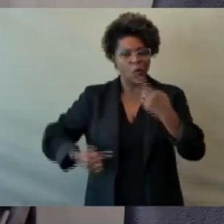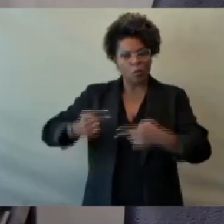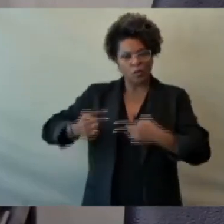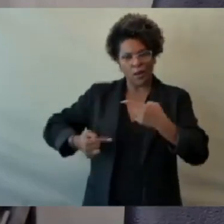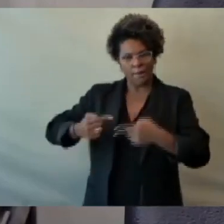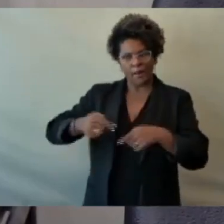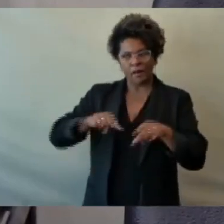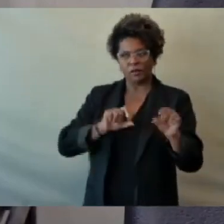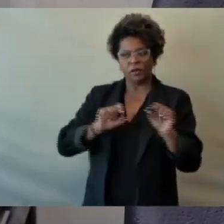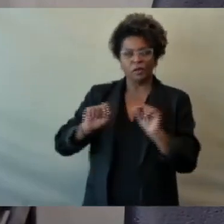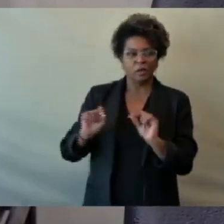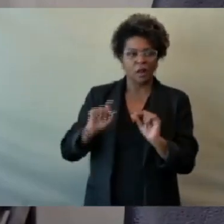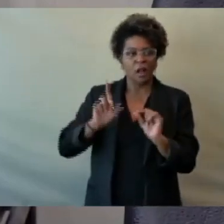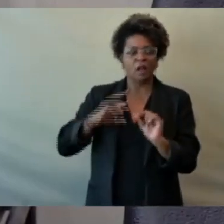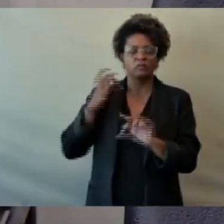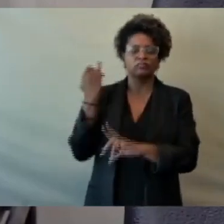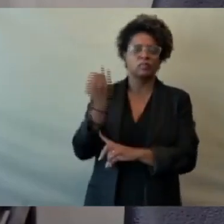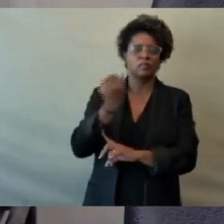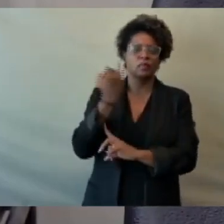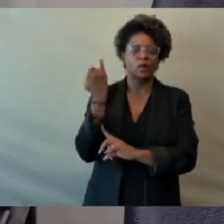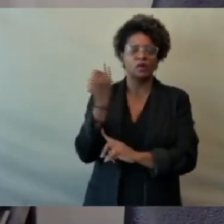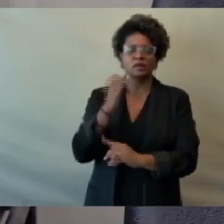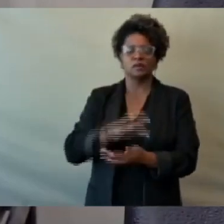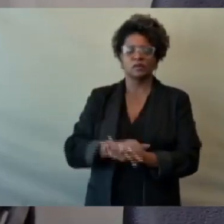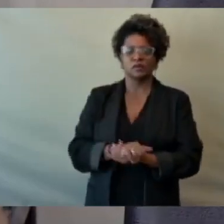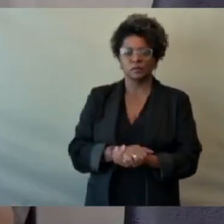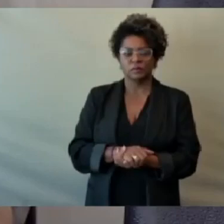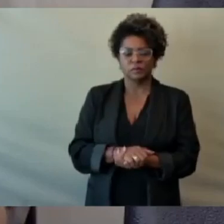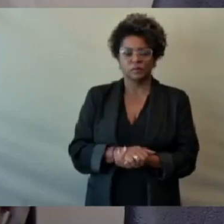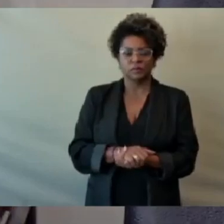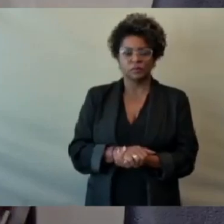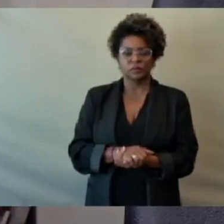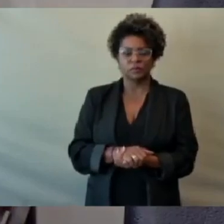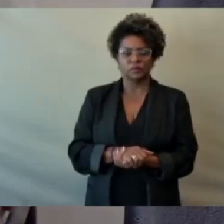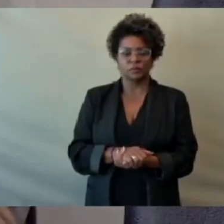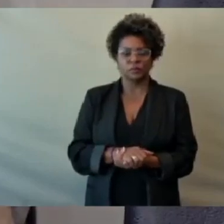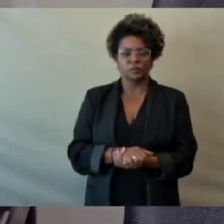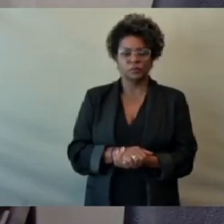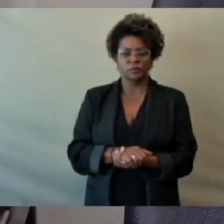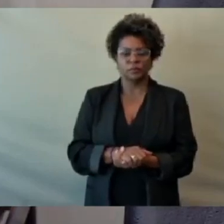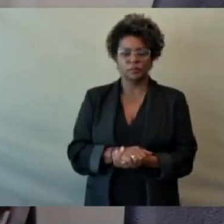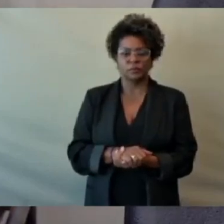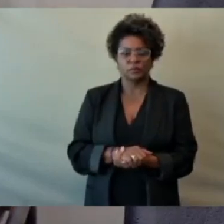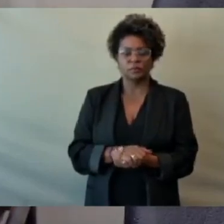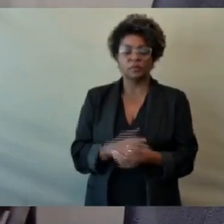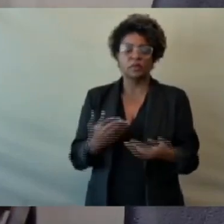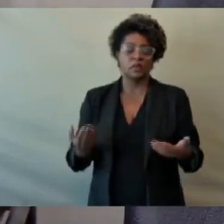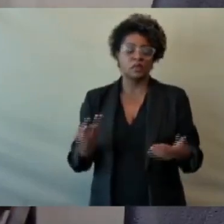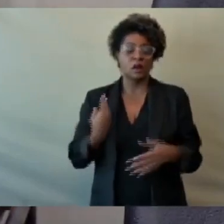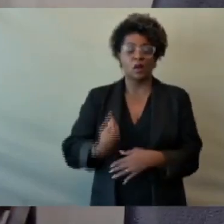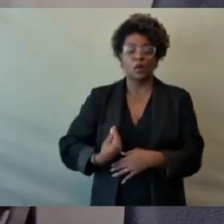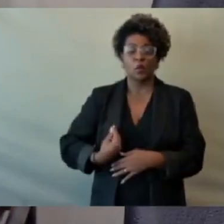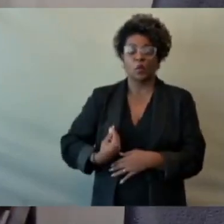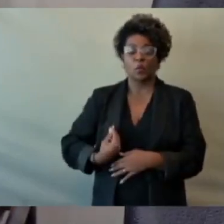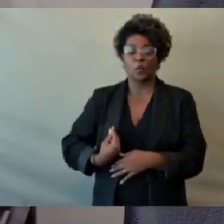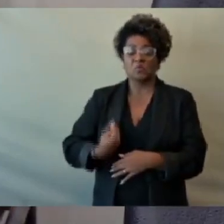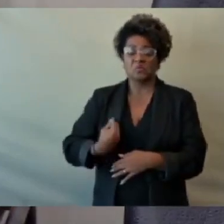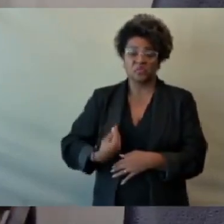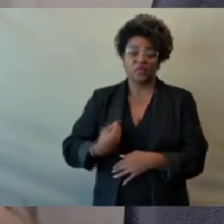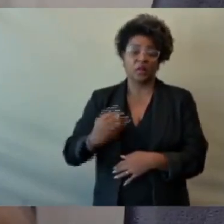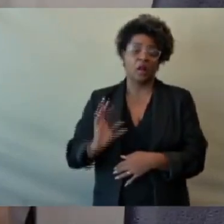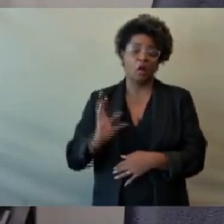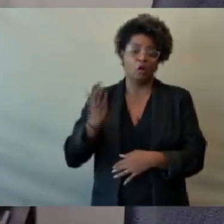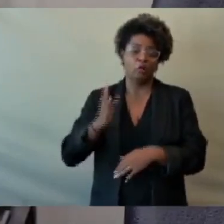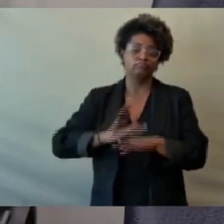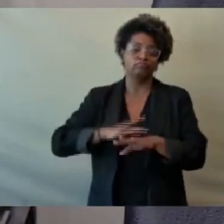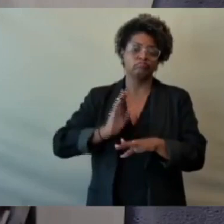muito importante. Eu vivi uma situação que tratava de